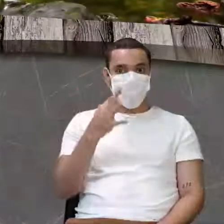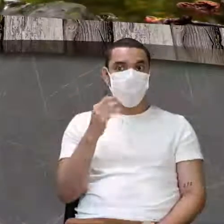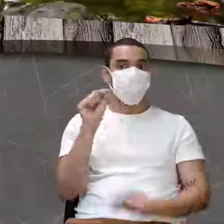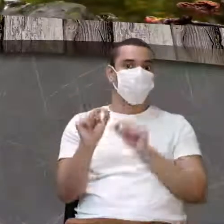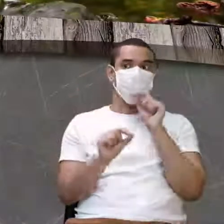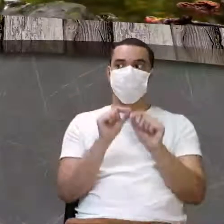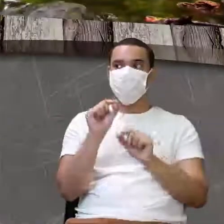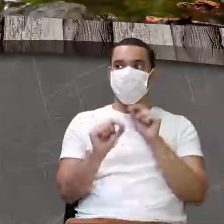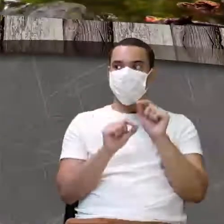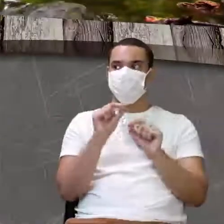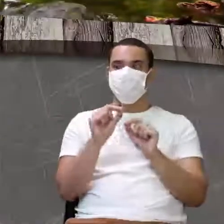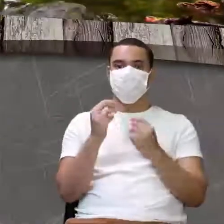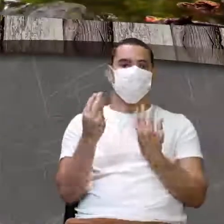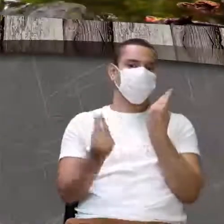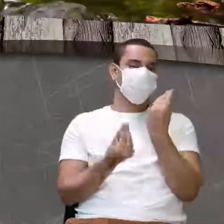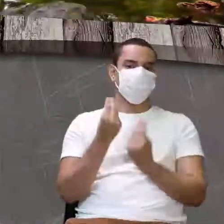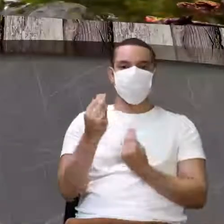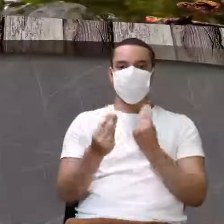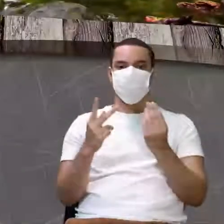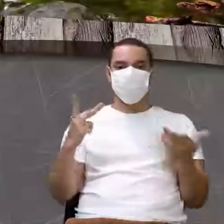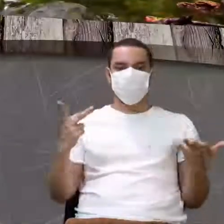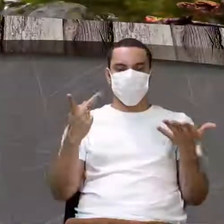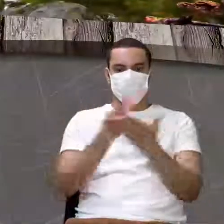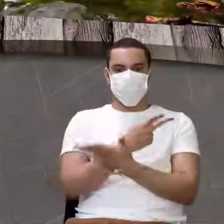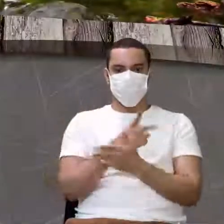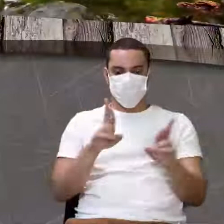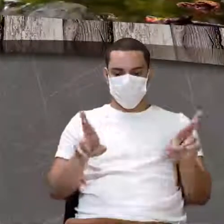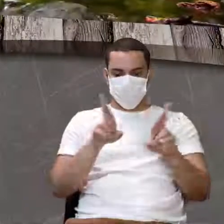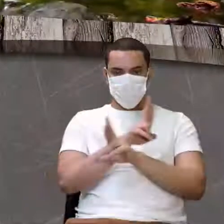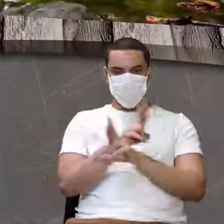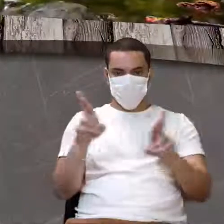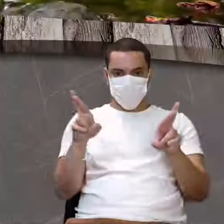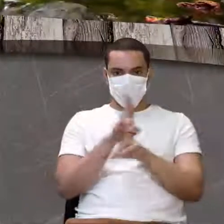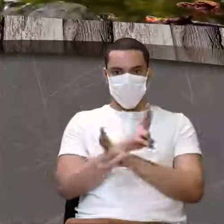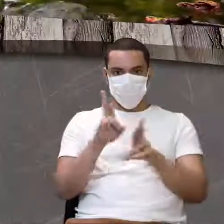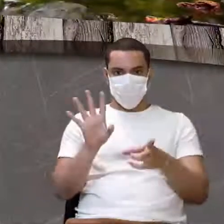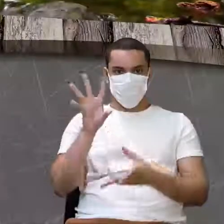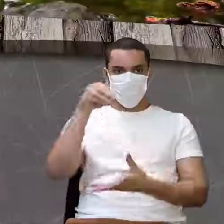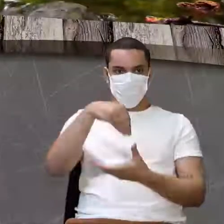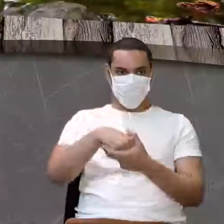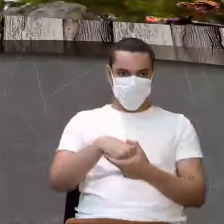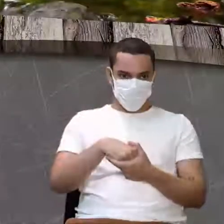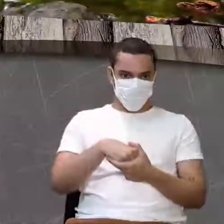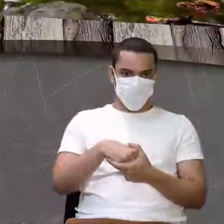prof? Como que se dá a relação